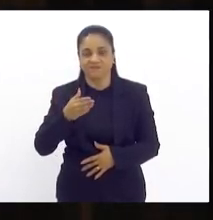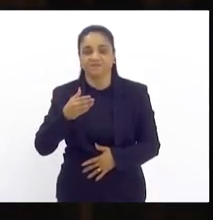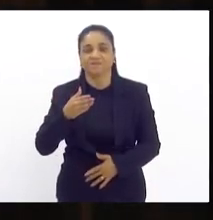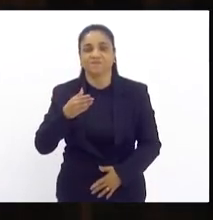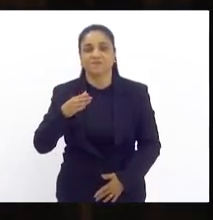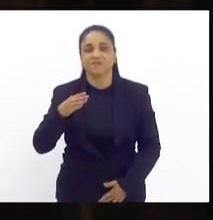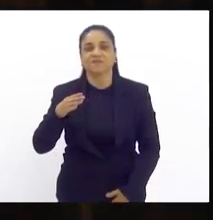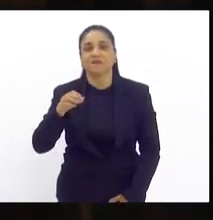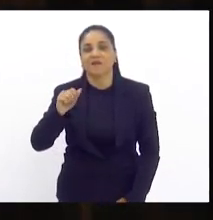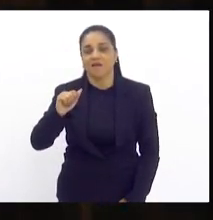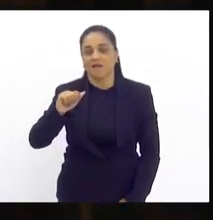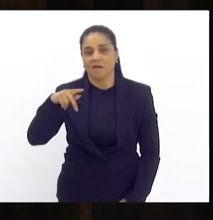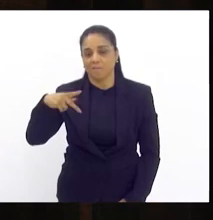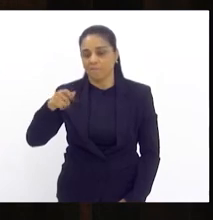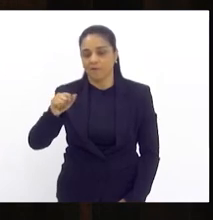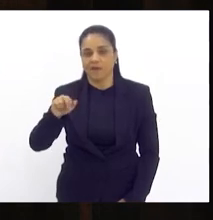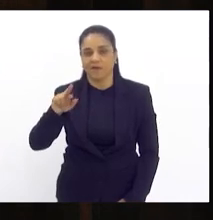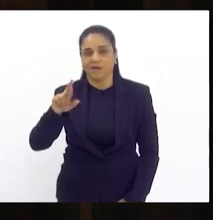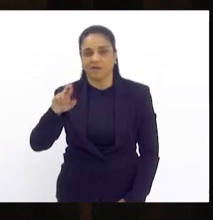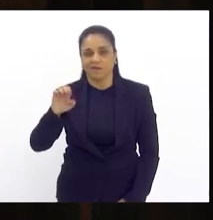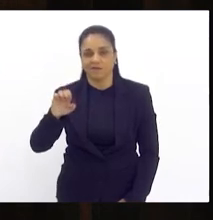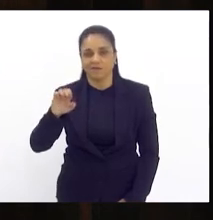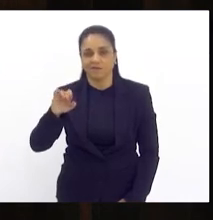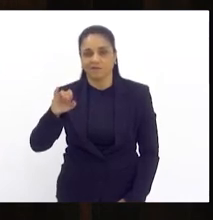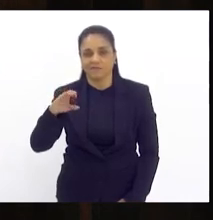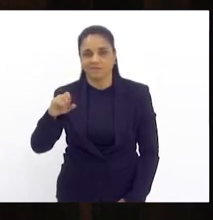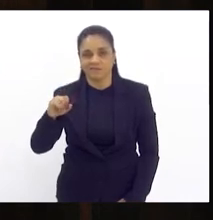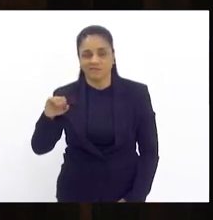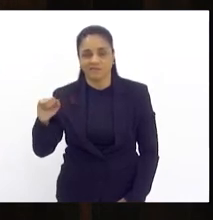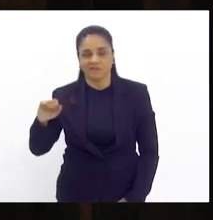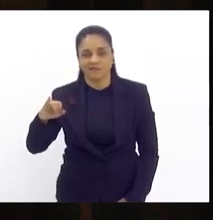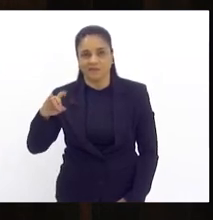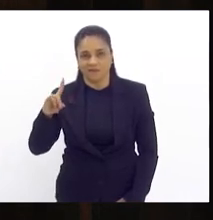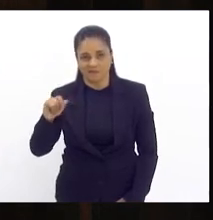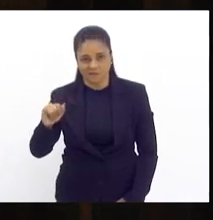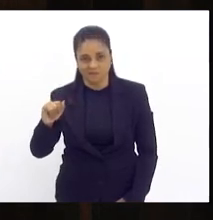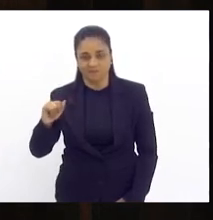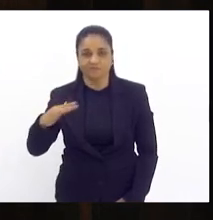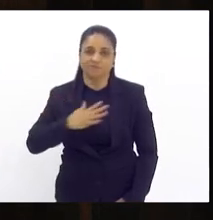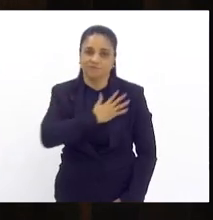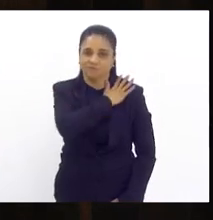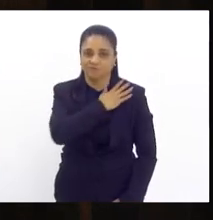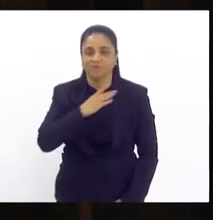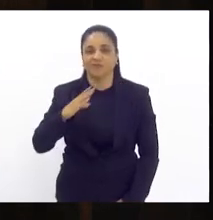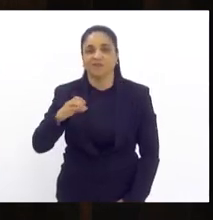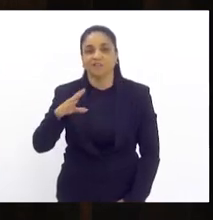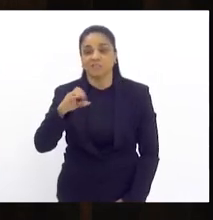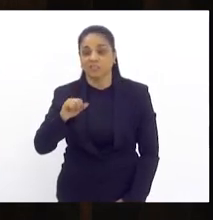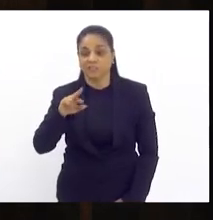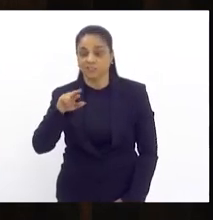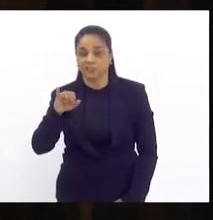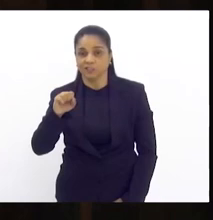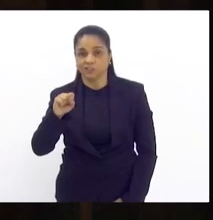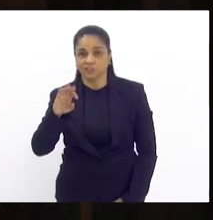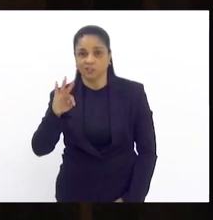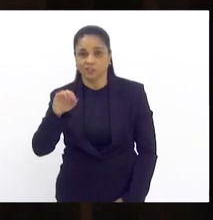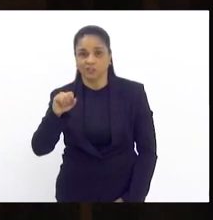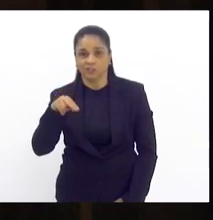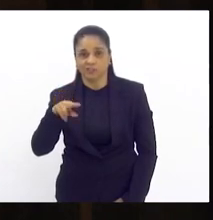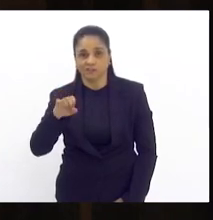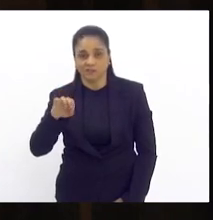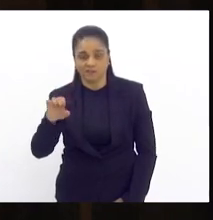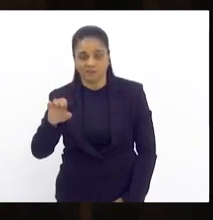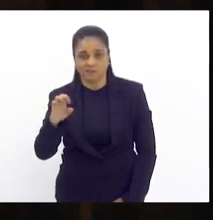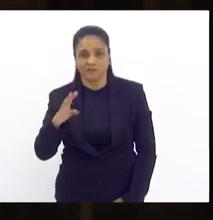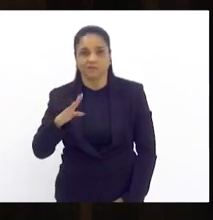Coronel Aparecida Coelho Farias de Souza, Coronel Cristiane Costa Marinho